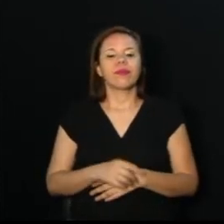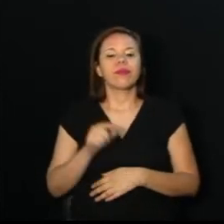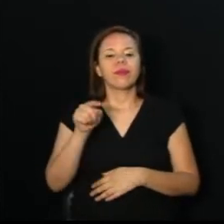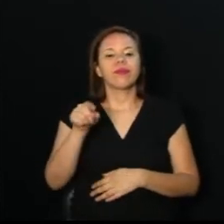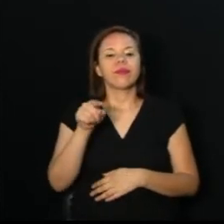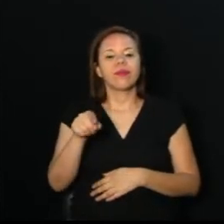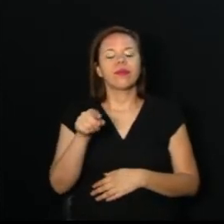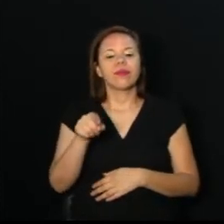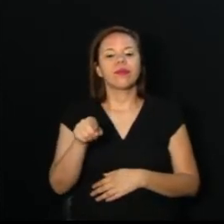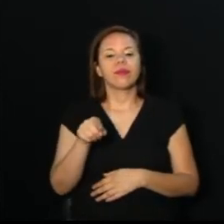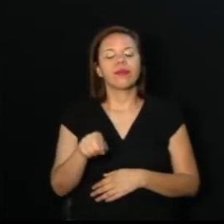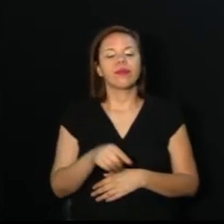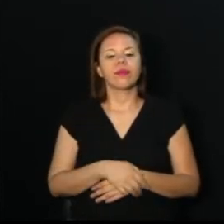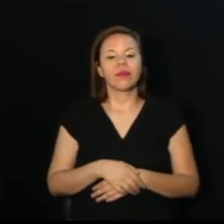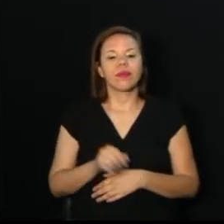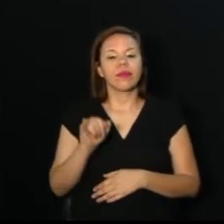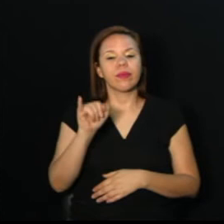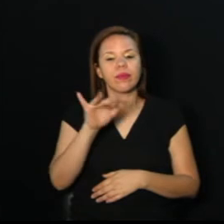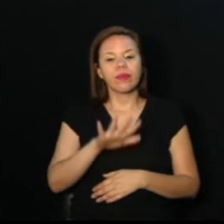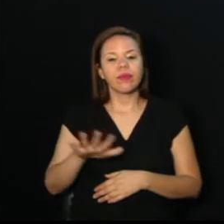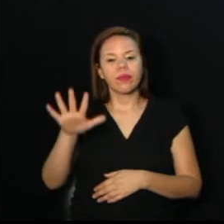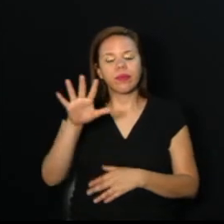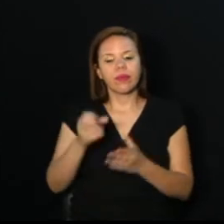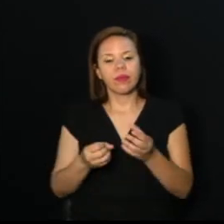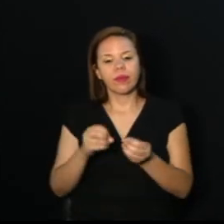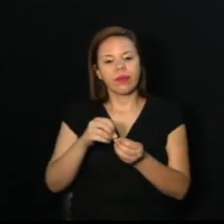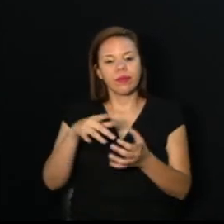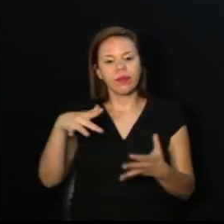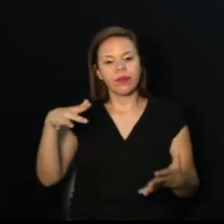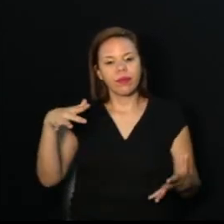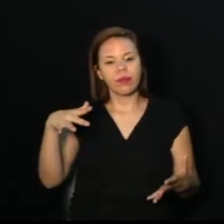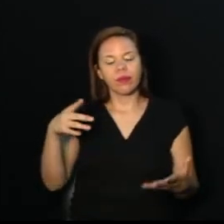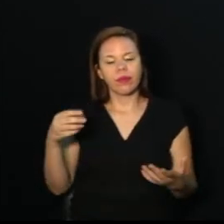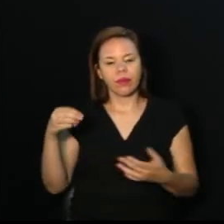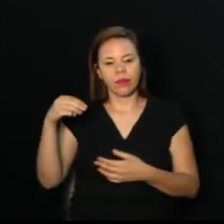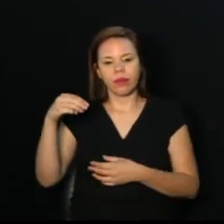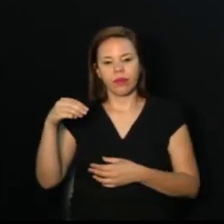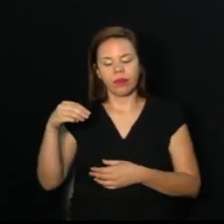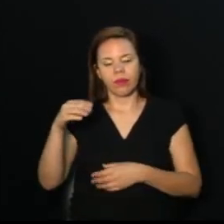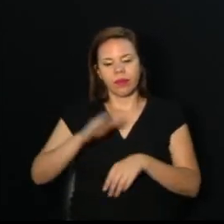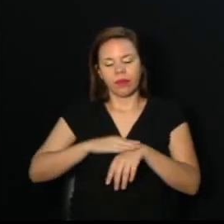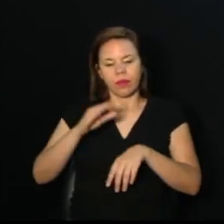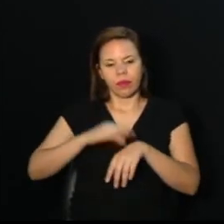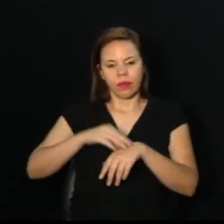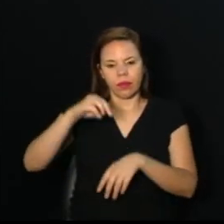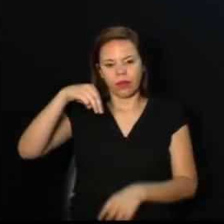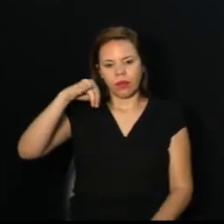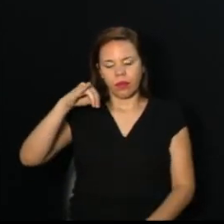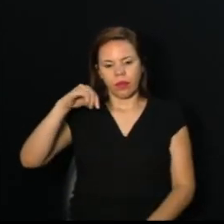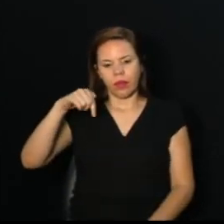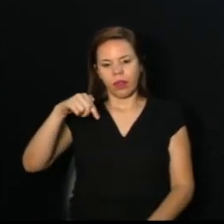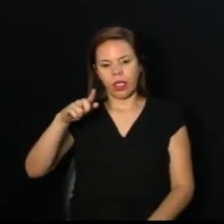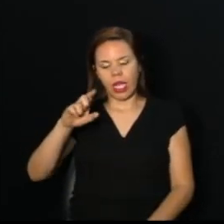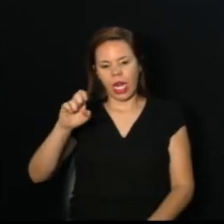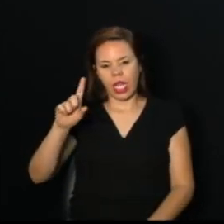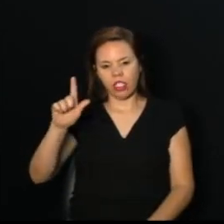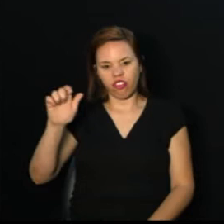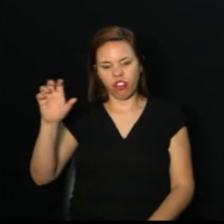Essa é uma criação de Michelangelo, em